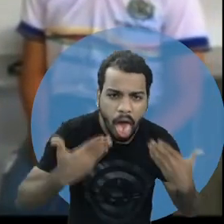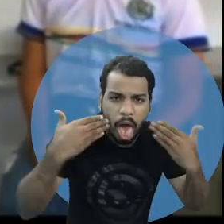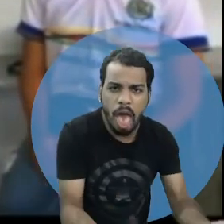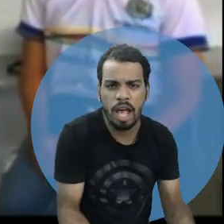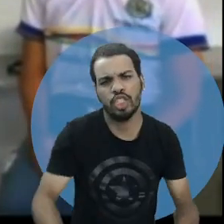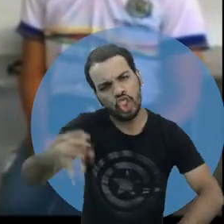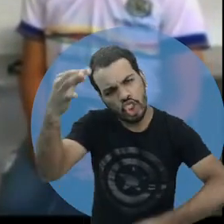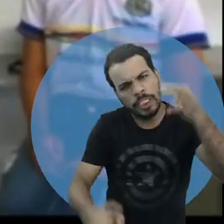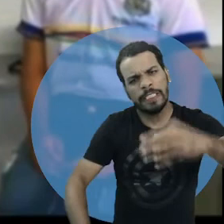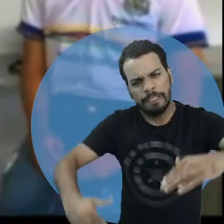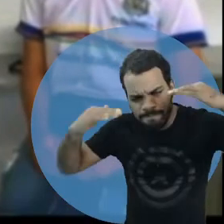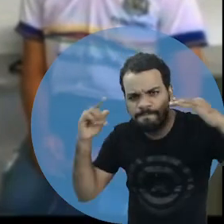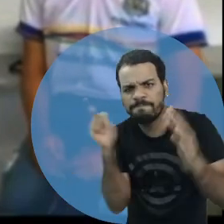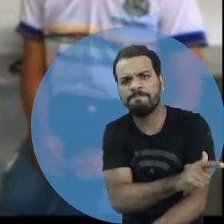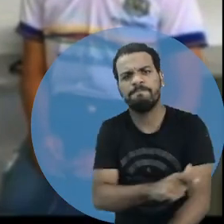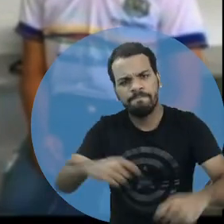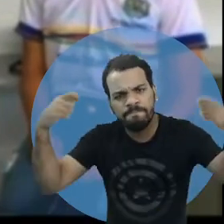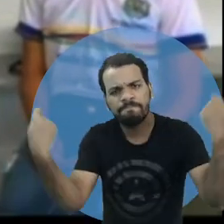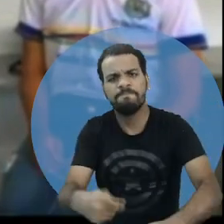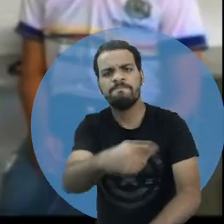feita.